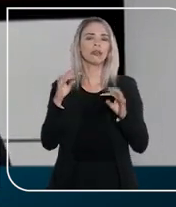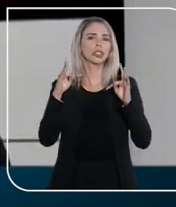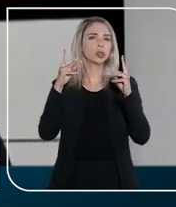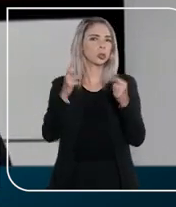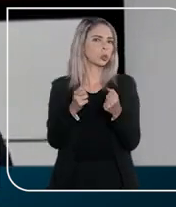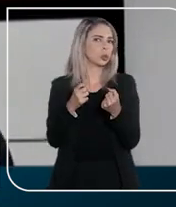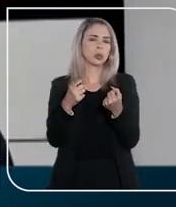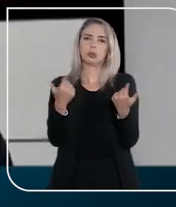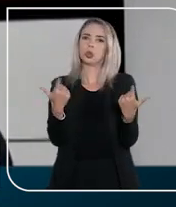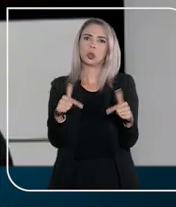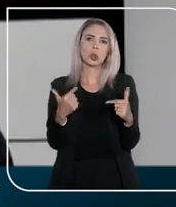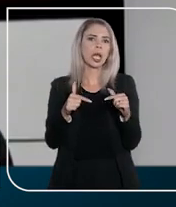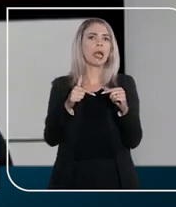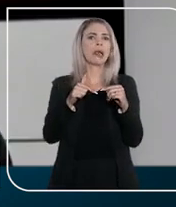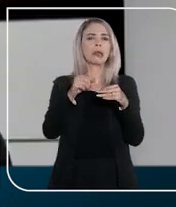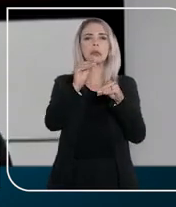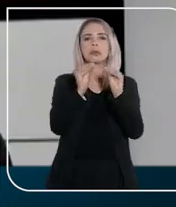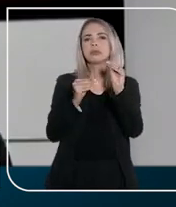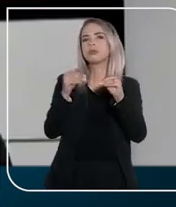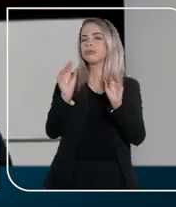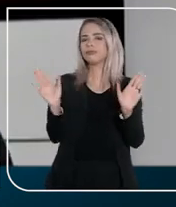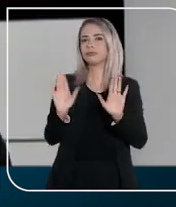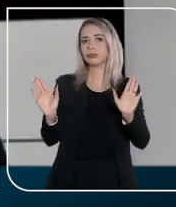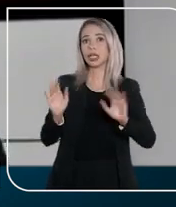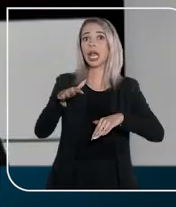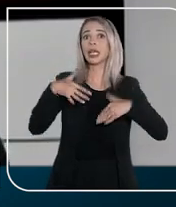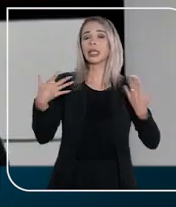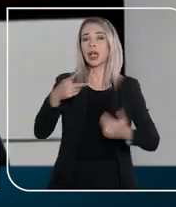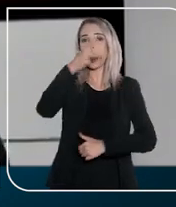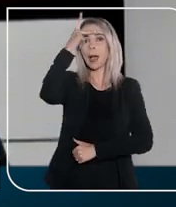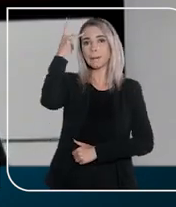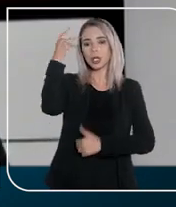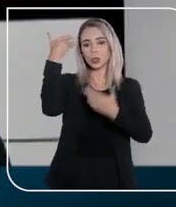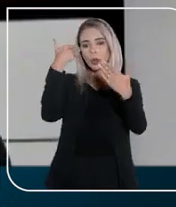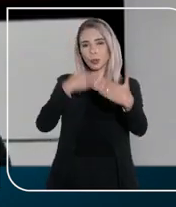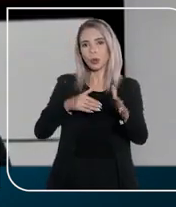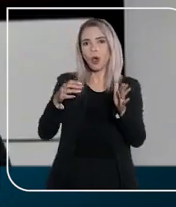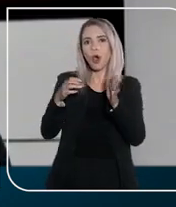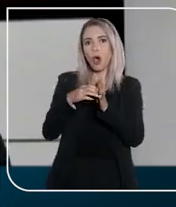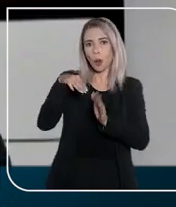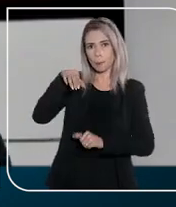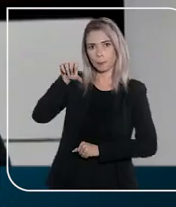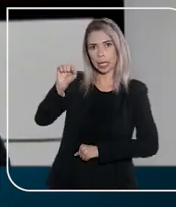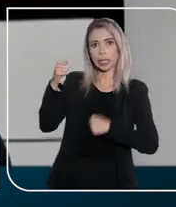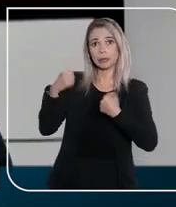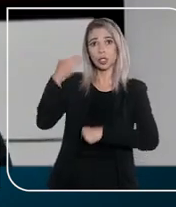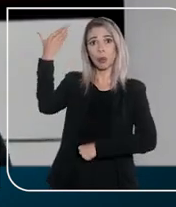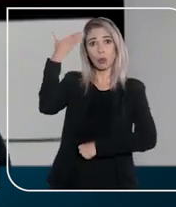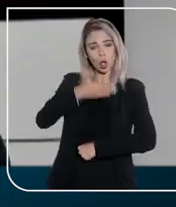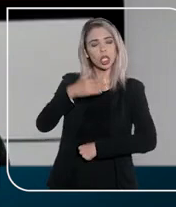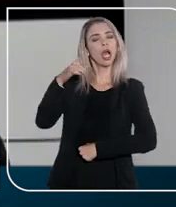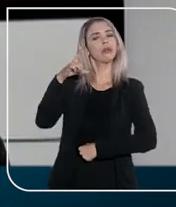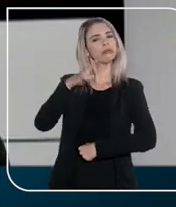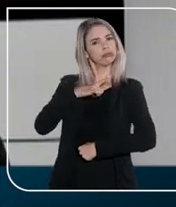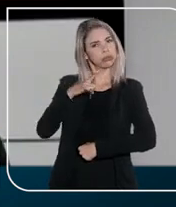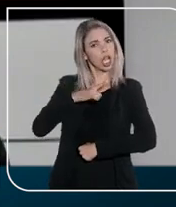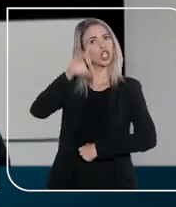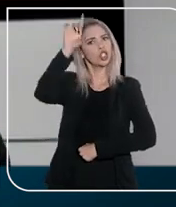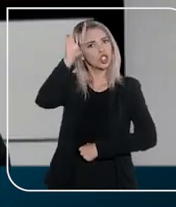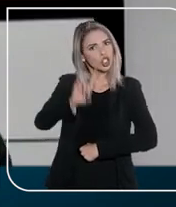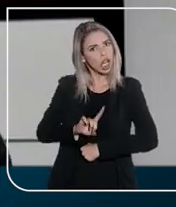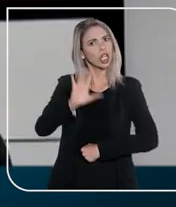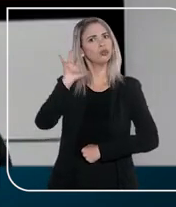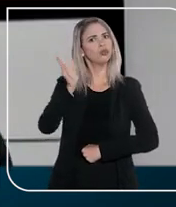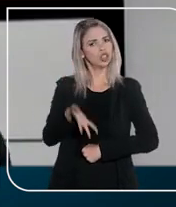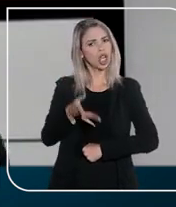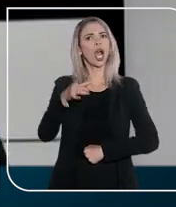desse processo. Então, o candidato que vai impetrar o mandado de segurança, ele tem que mostrar que ele tem um direito, que esse direito está comprovado